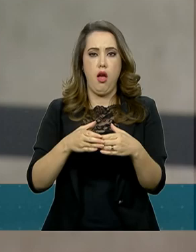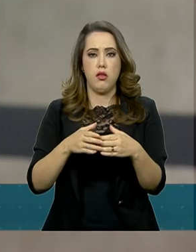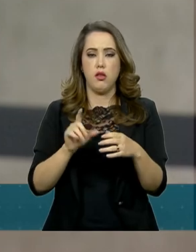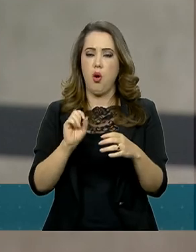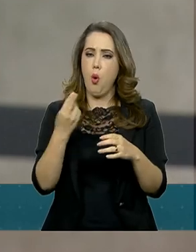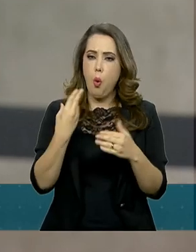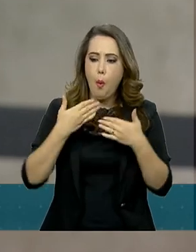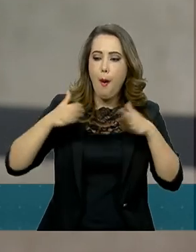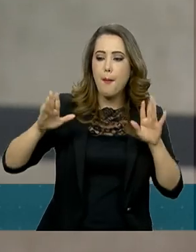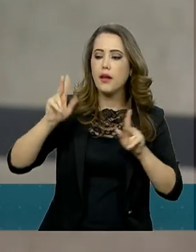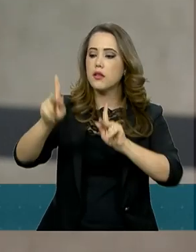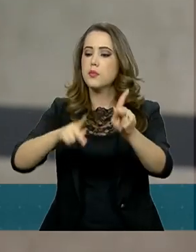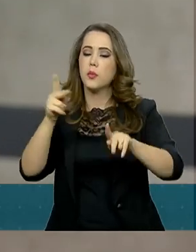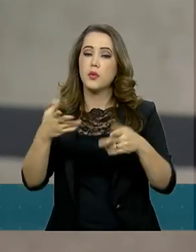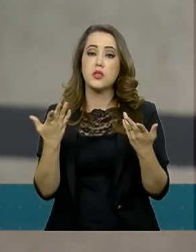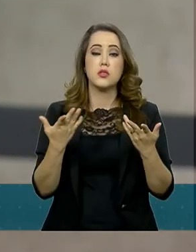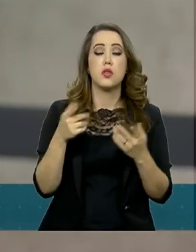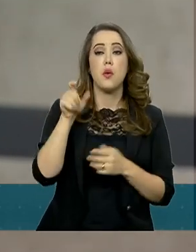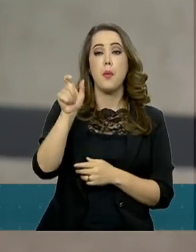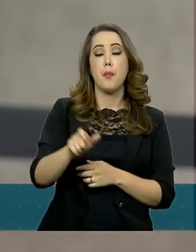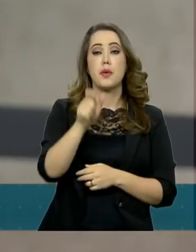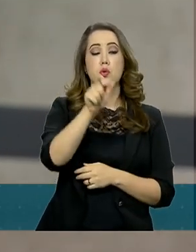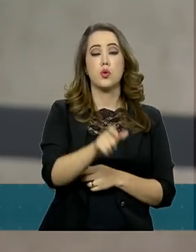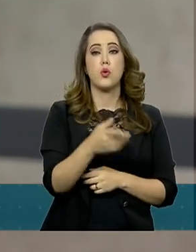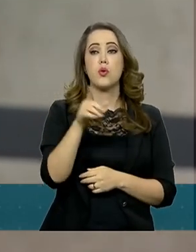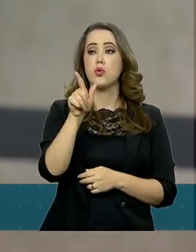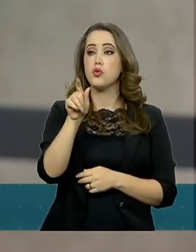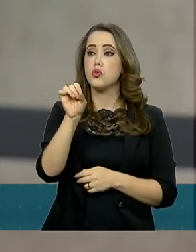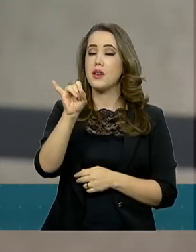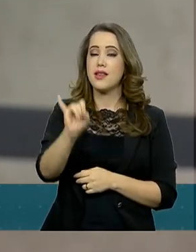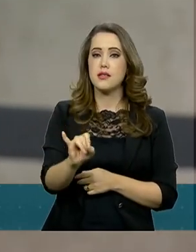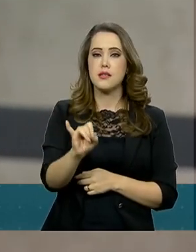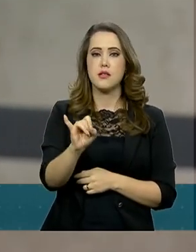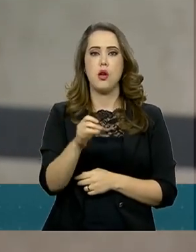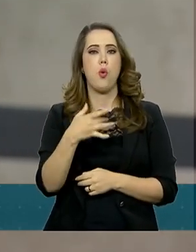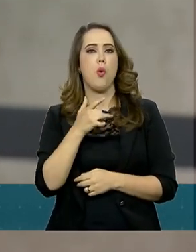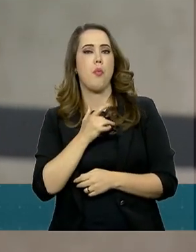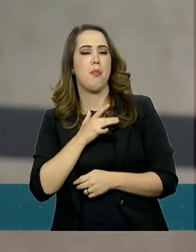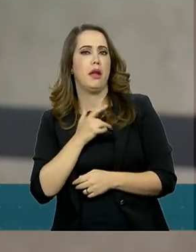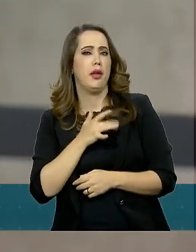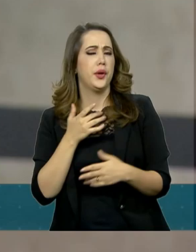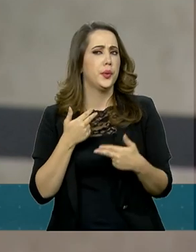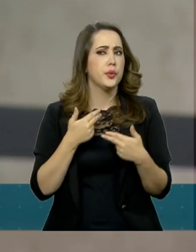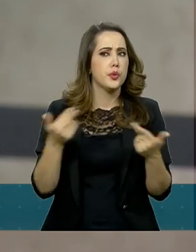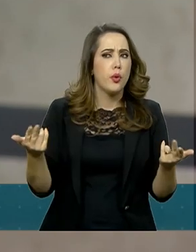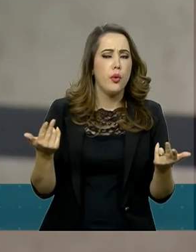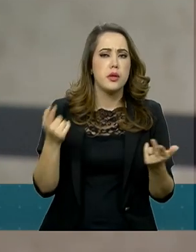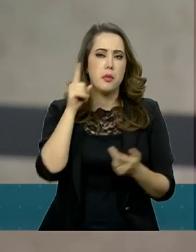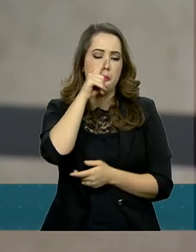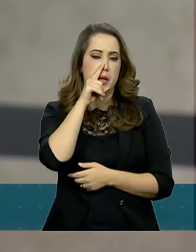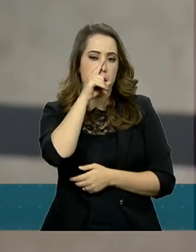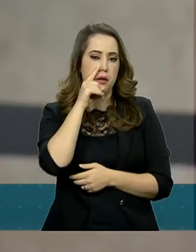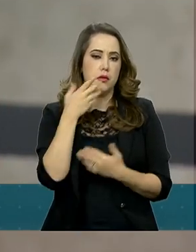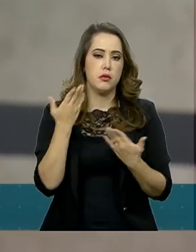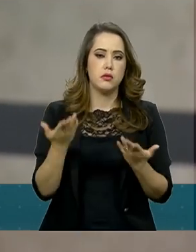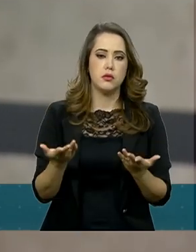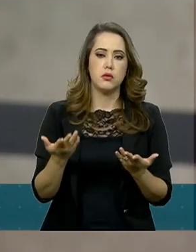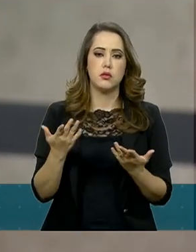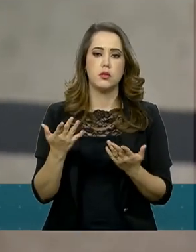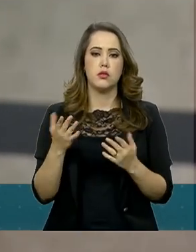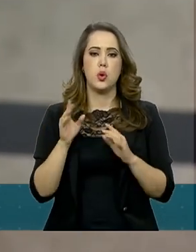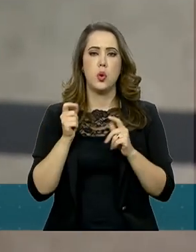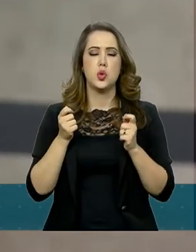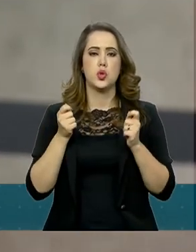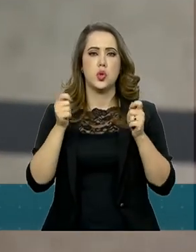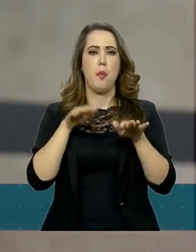e de quem participativas orientação foi já se havia algum temor é é um risco algum temor de